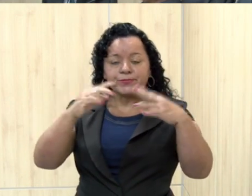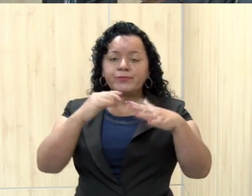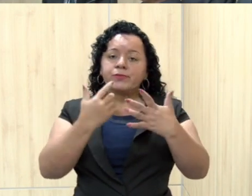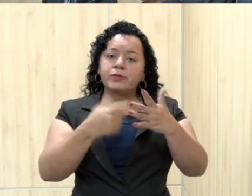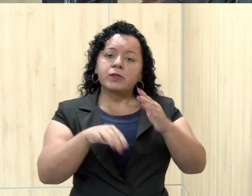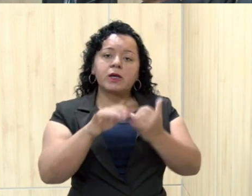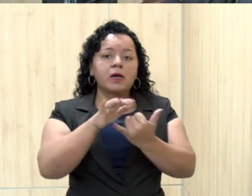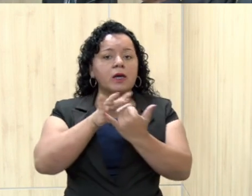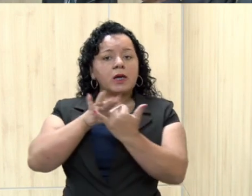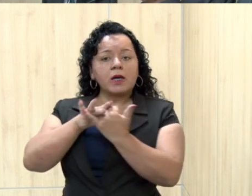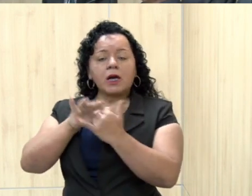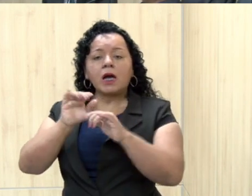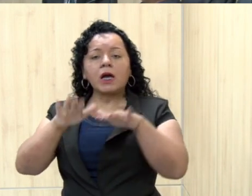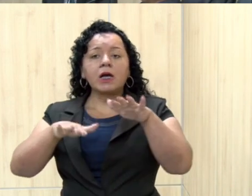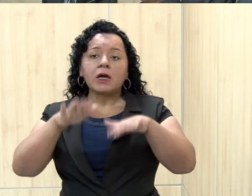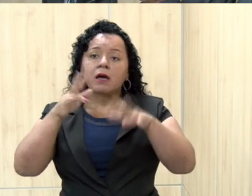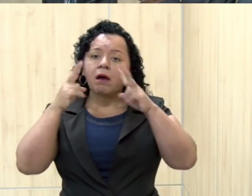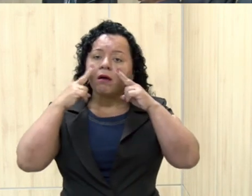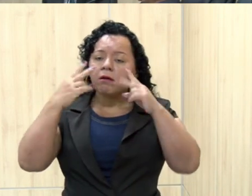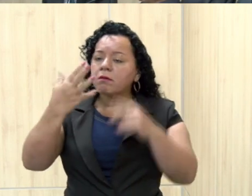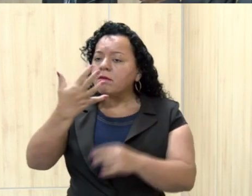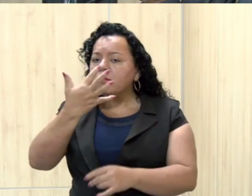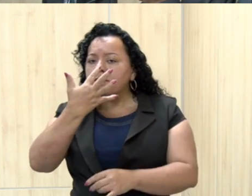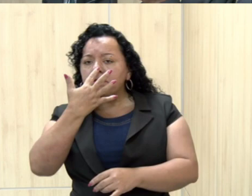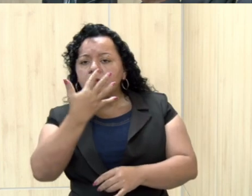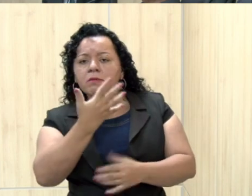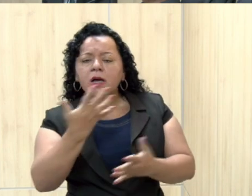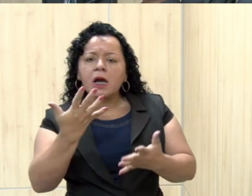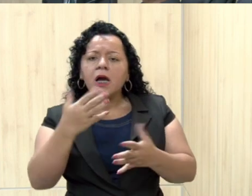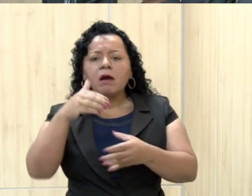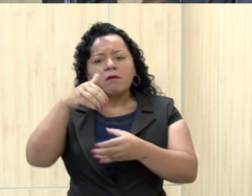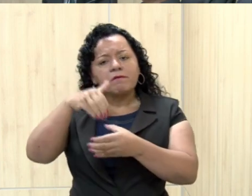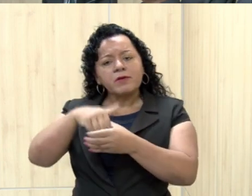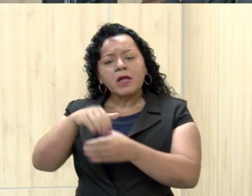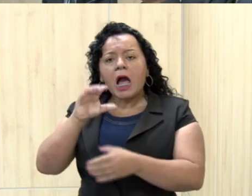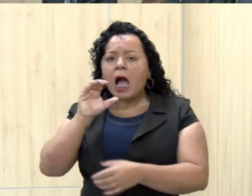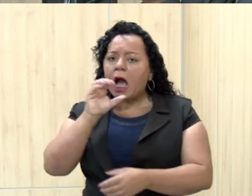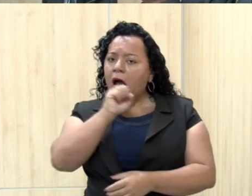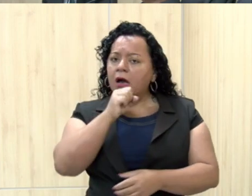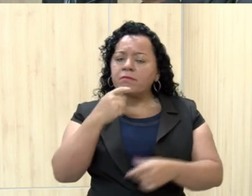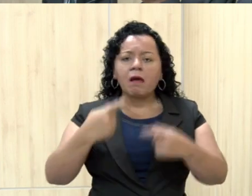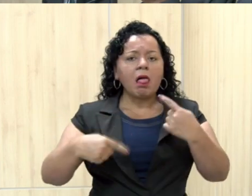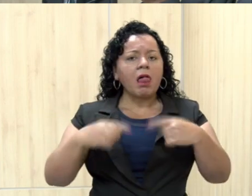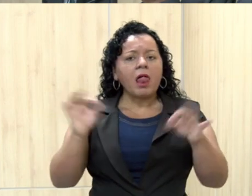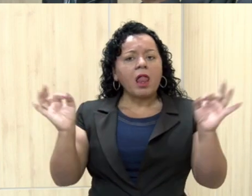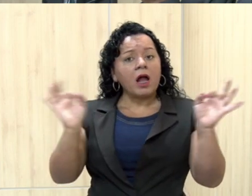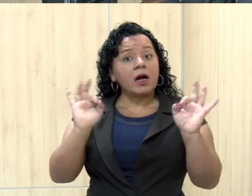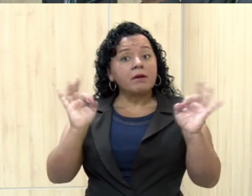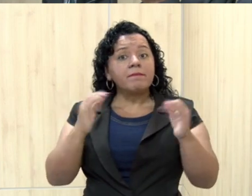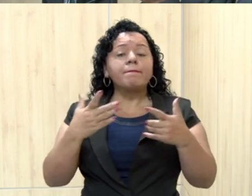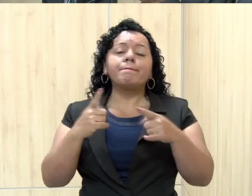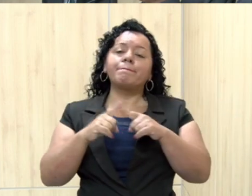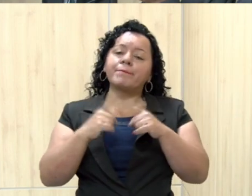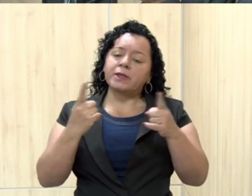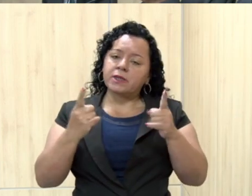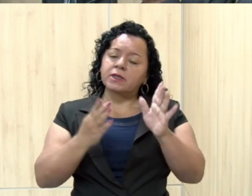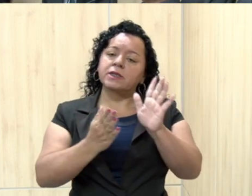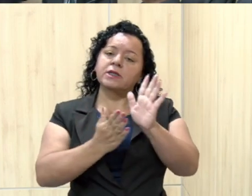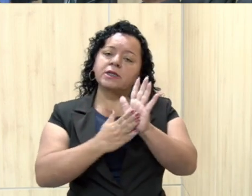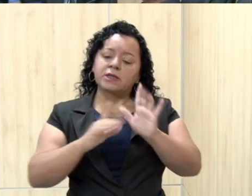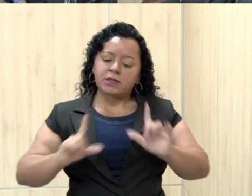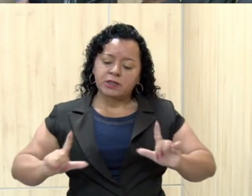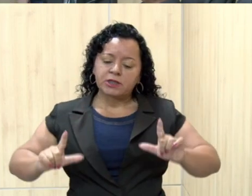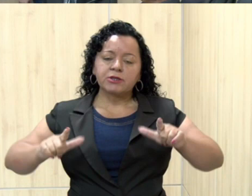Internauta o cidadão rondoniense fica observando a como eles estão votando rápido a matéria não discute mas a verdade trata-se de títulos